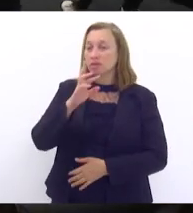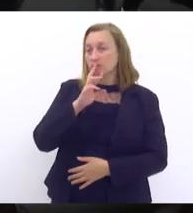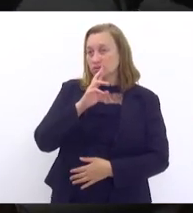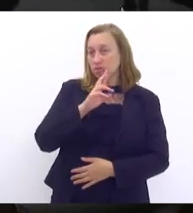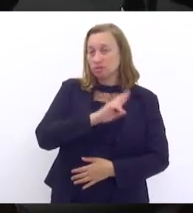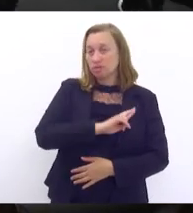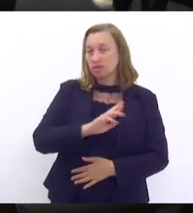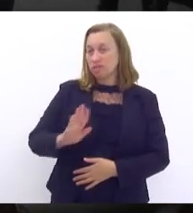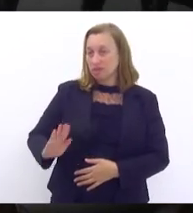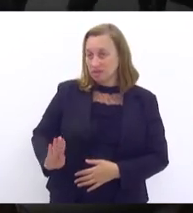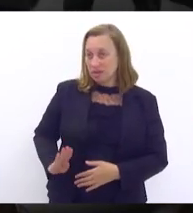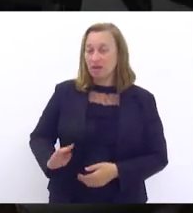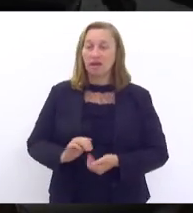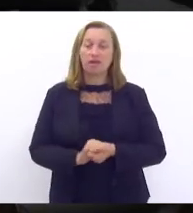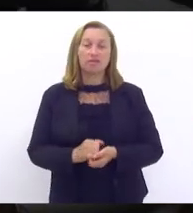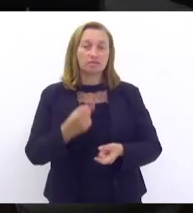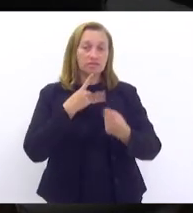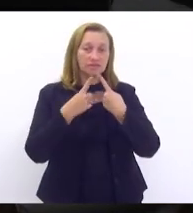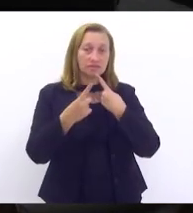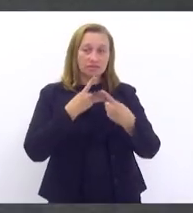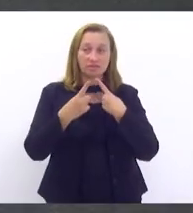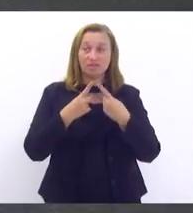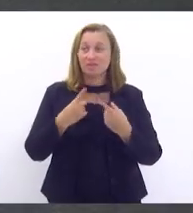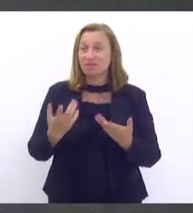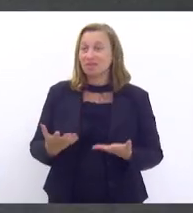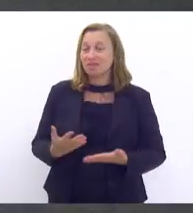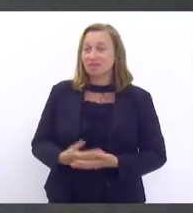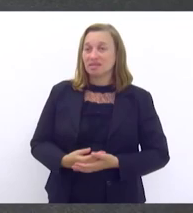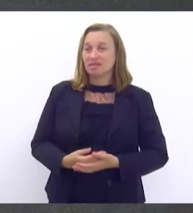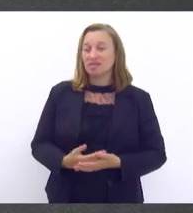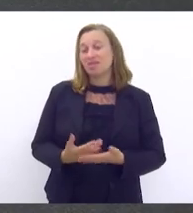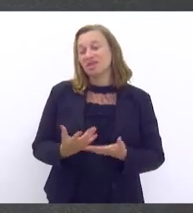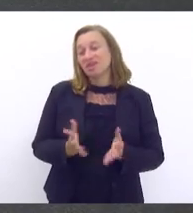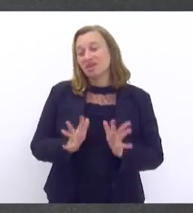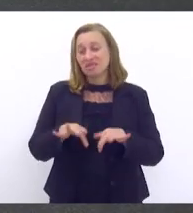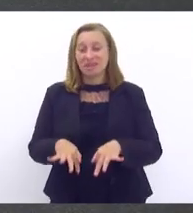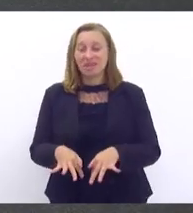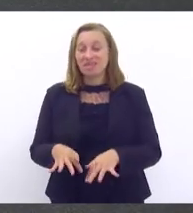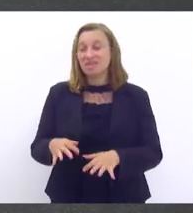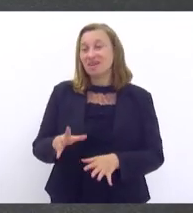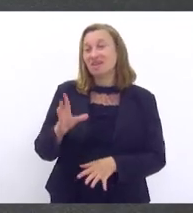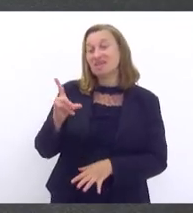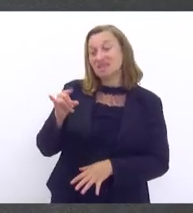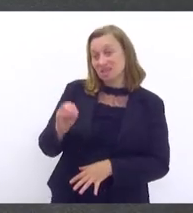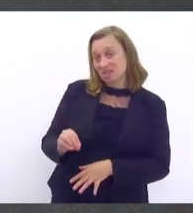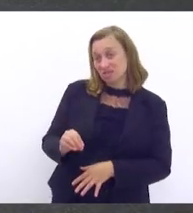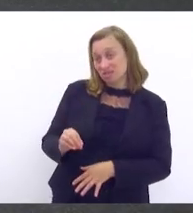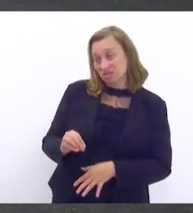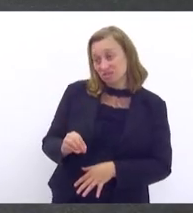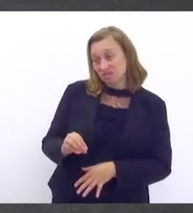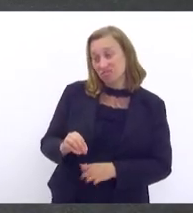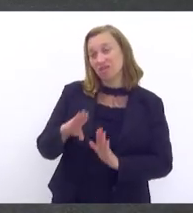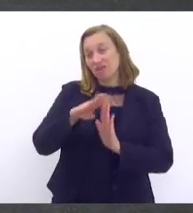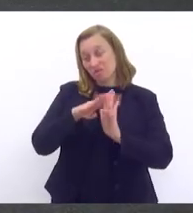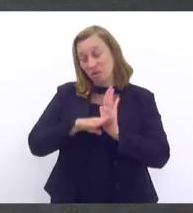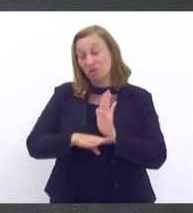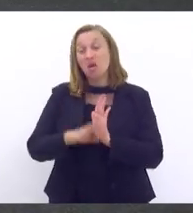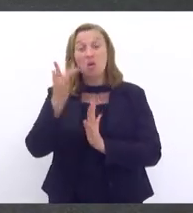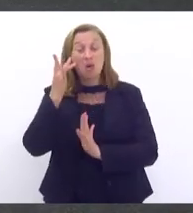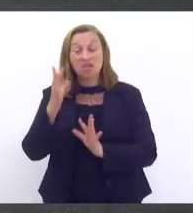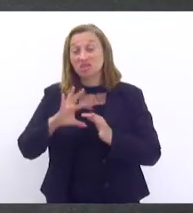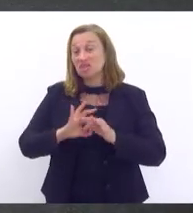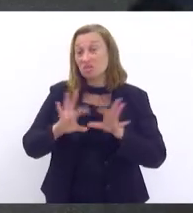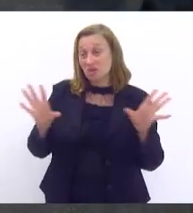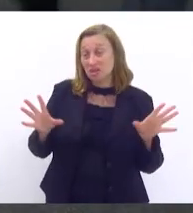Bacelar, eu vou discutir porque senão a gente acaba a pauta muito cedo demais. E depois eu acho que a democracia,